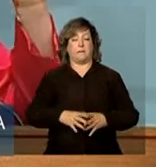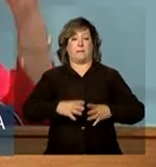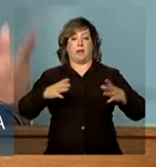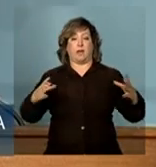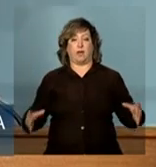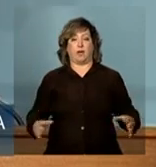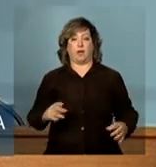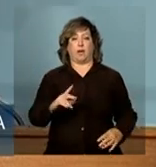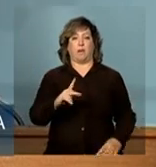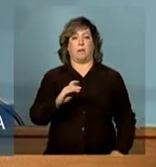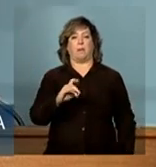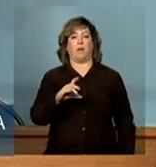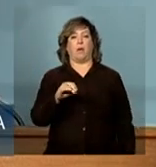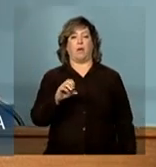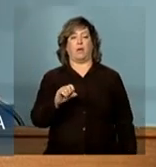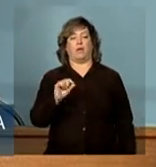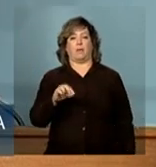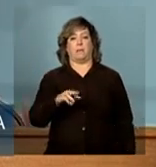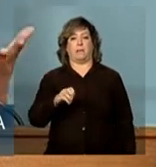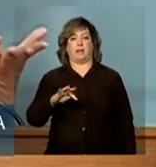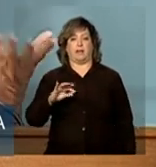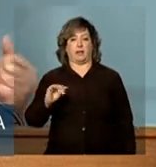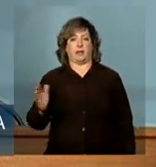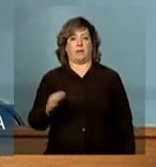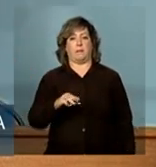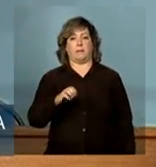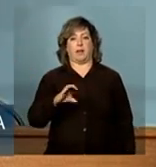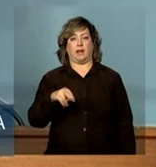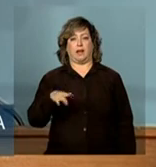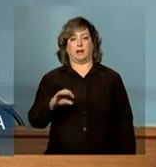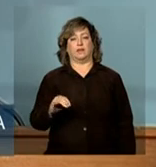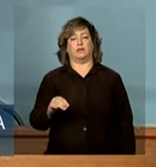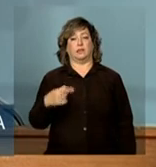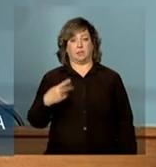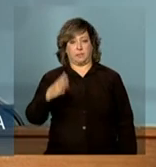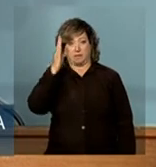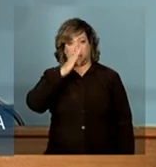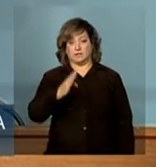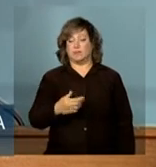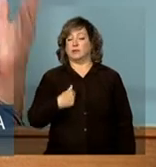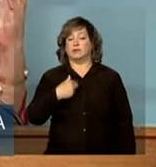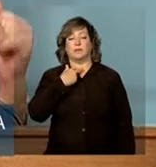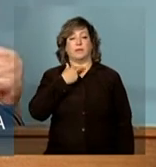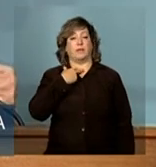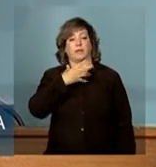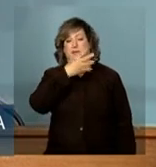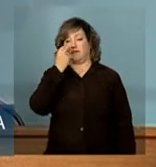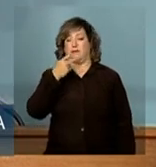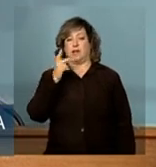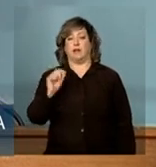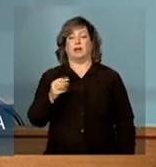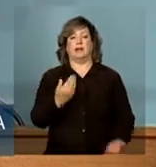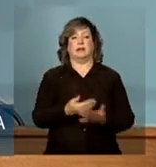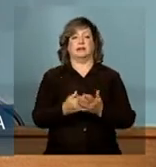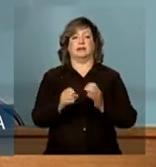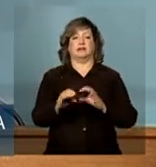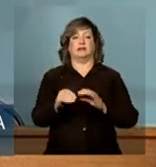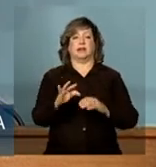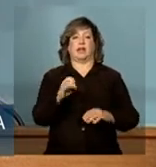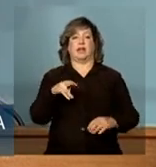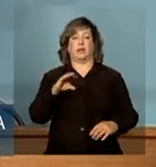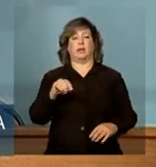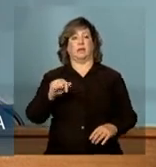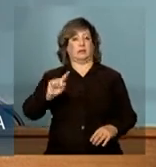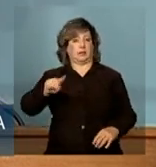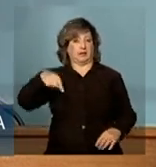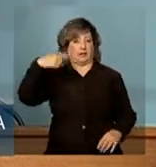metal mecânico do Brasil, eu não posso deixar de falar no ensino técnico. E hoje, né, eu vou anunciá-la na